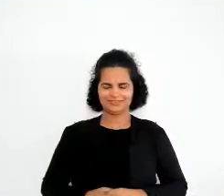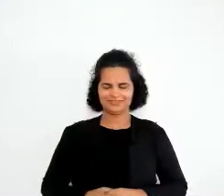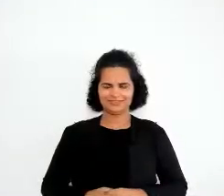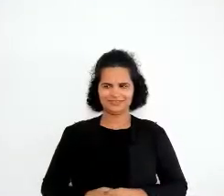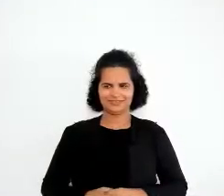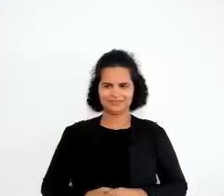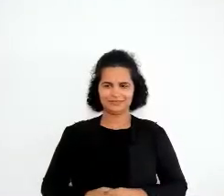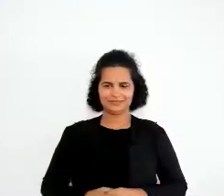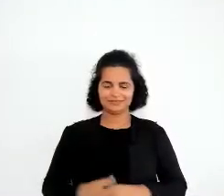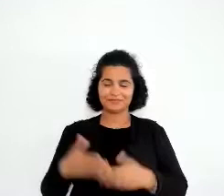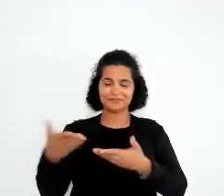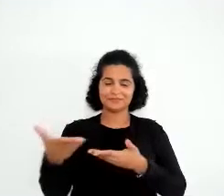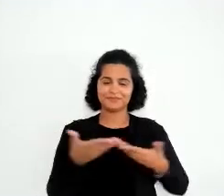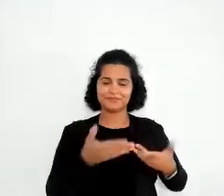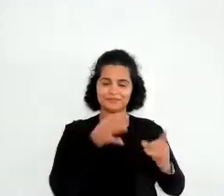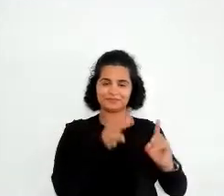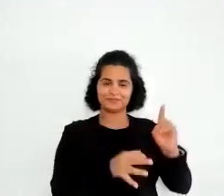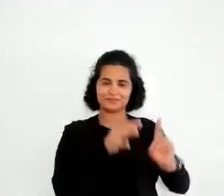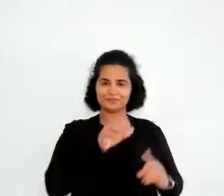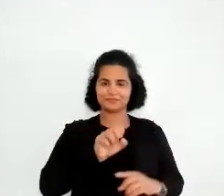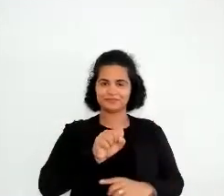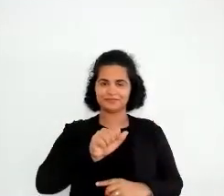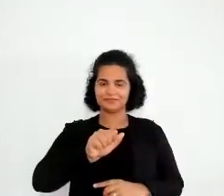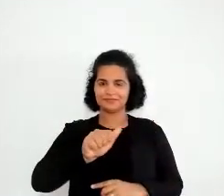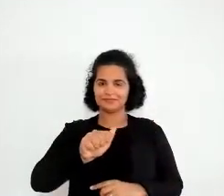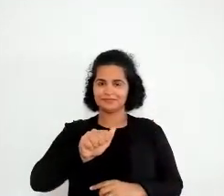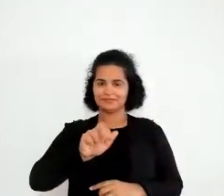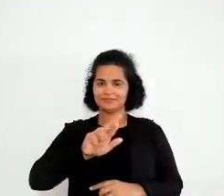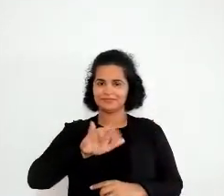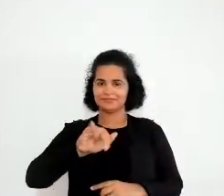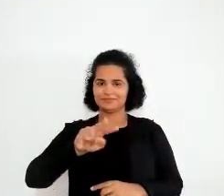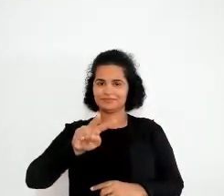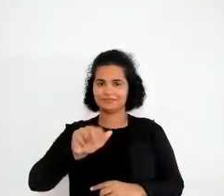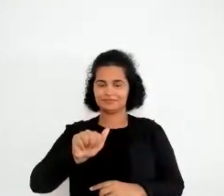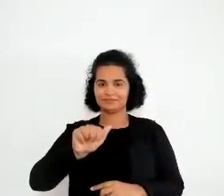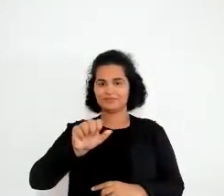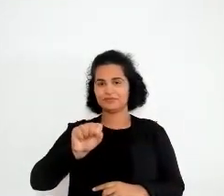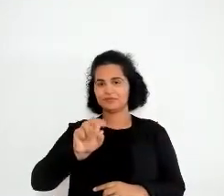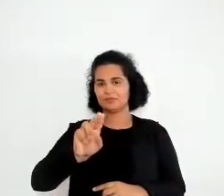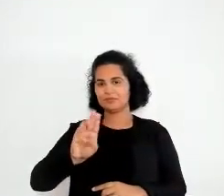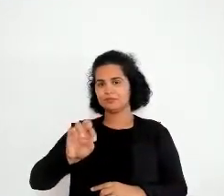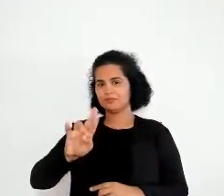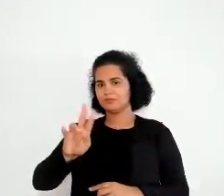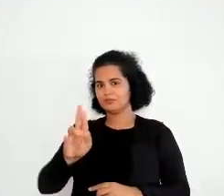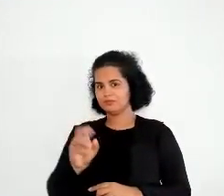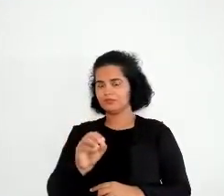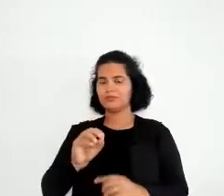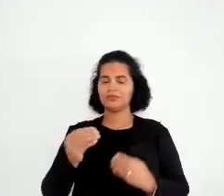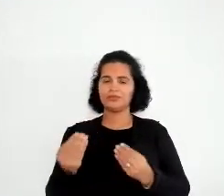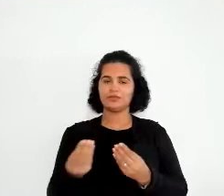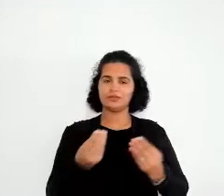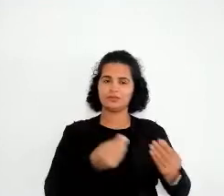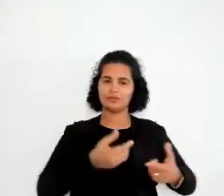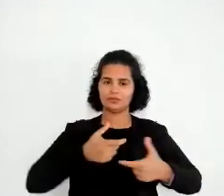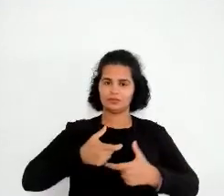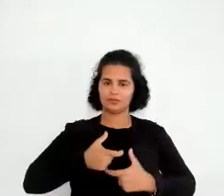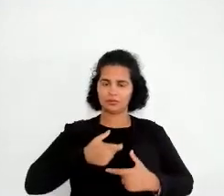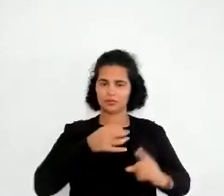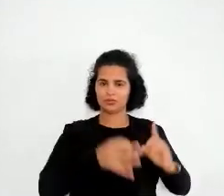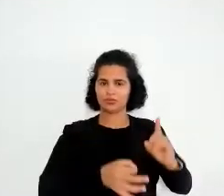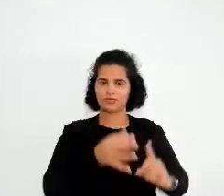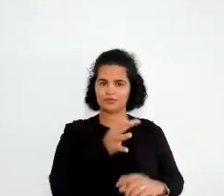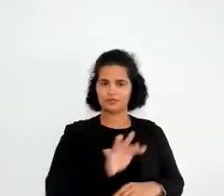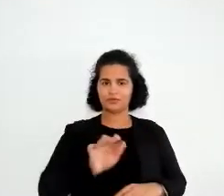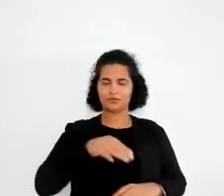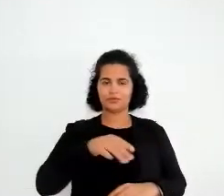Convido o desembargador Saraiva Sobrinho para fazer a entrega da medalha Mérito Judiciário ao juiz federal Magno Augusto Costa